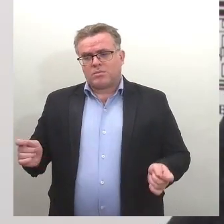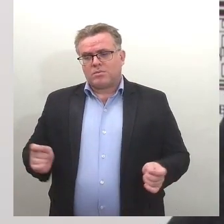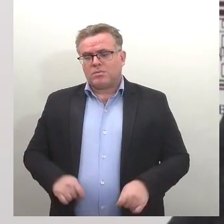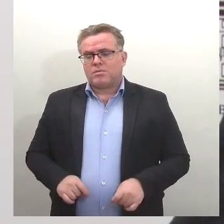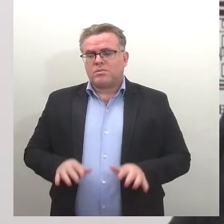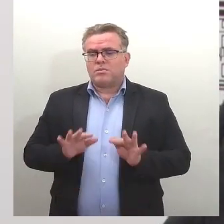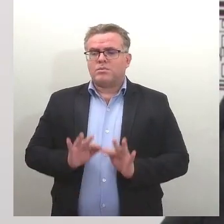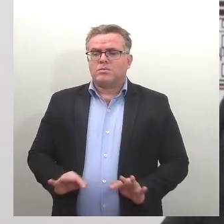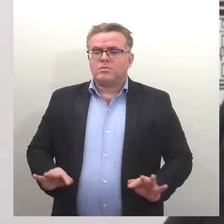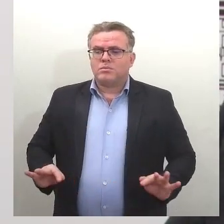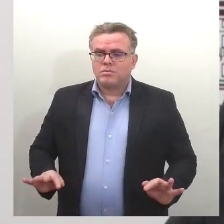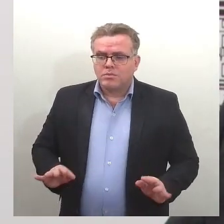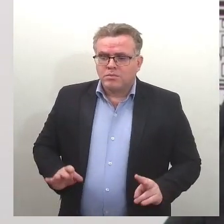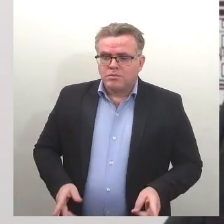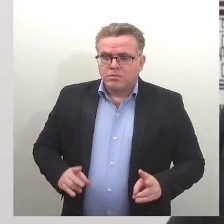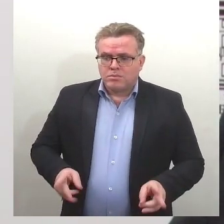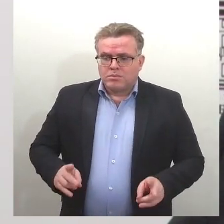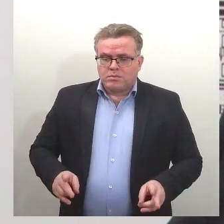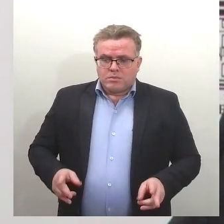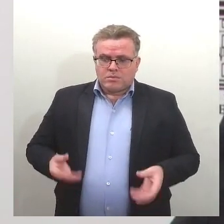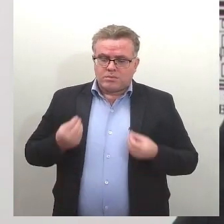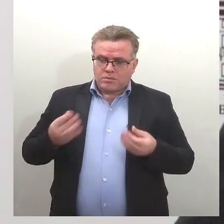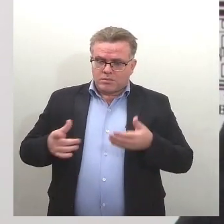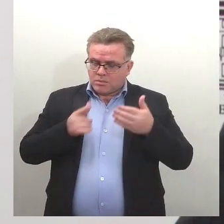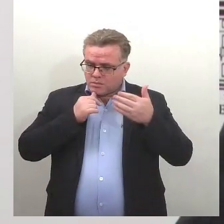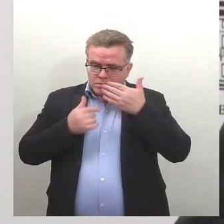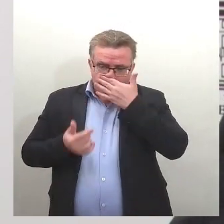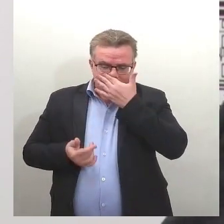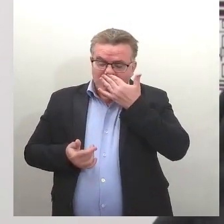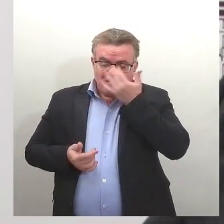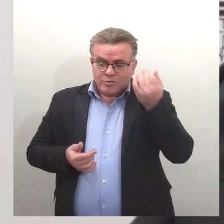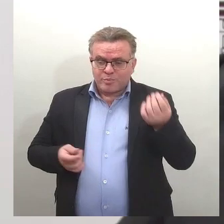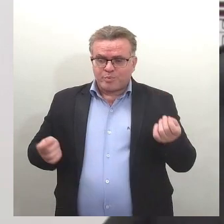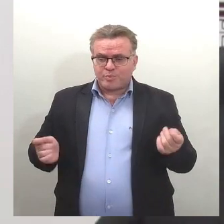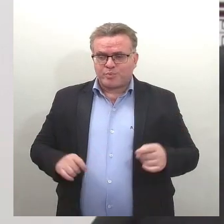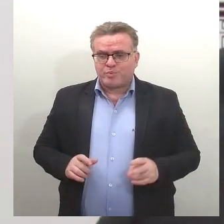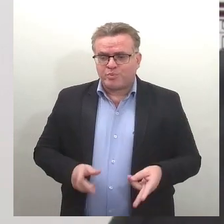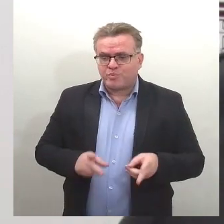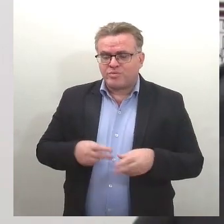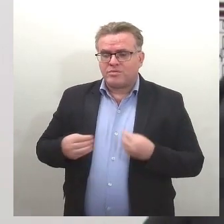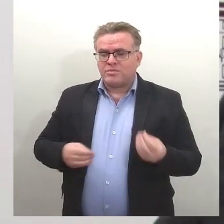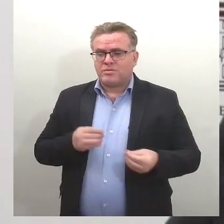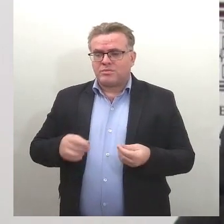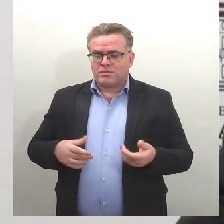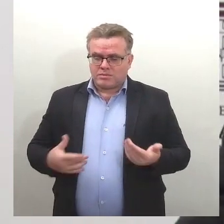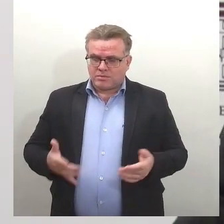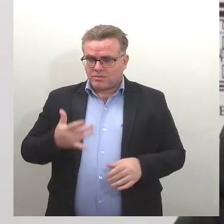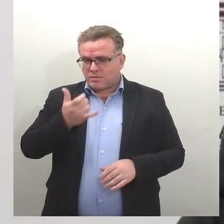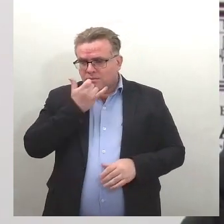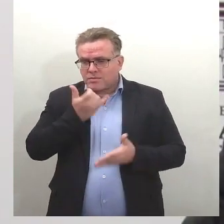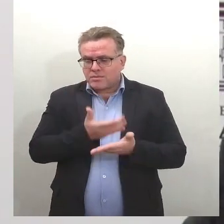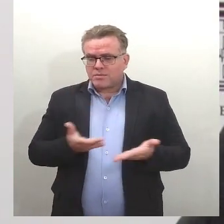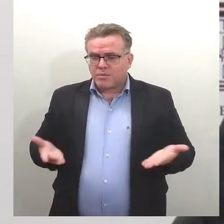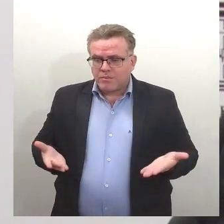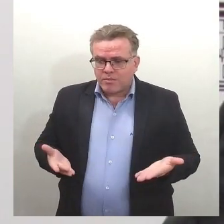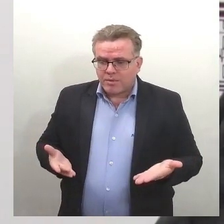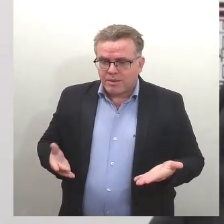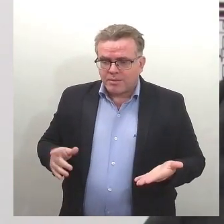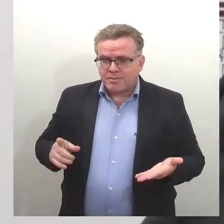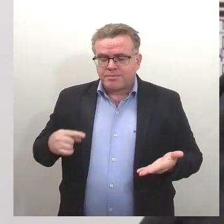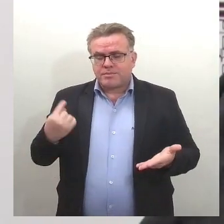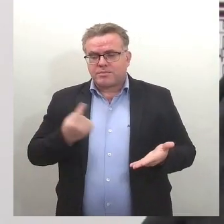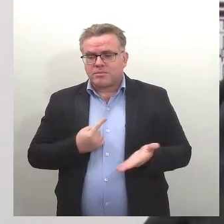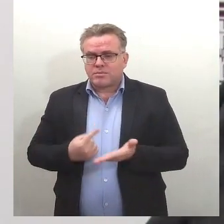água tratada. E infelizmente, nós estamos, ou felizmente, nós estamos no final do inverno, o verão já